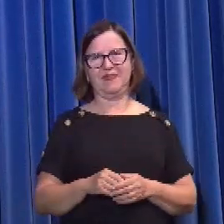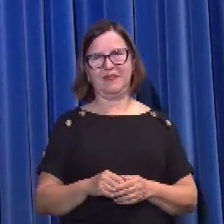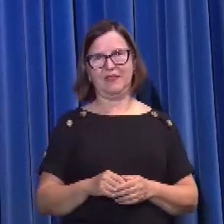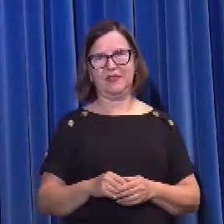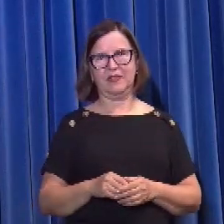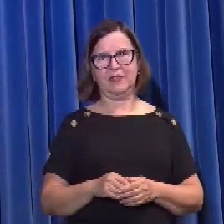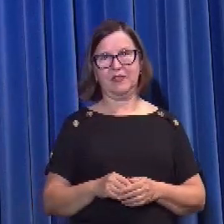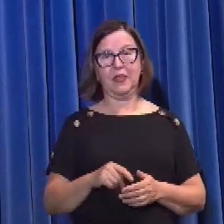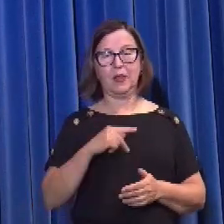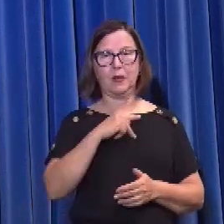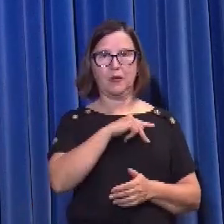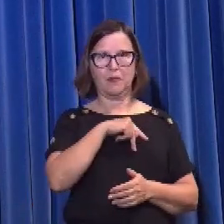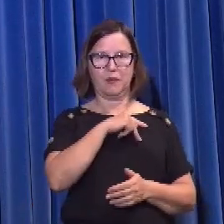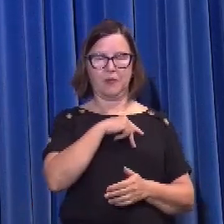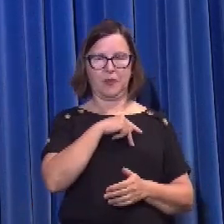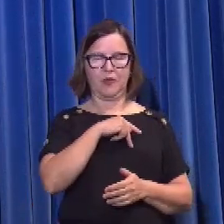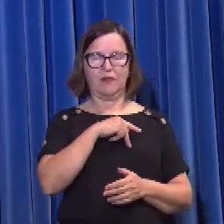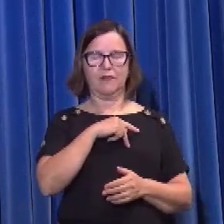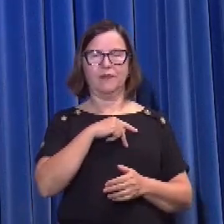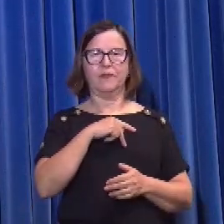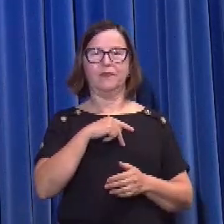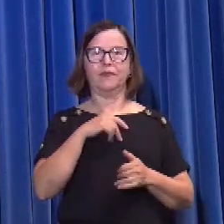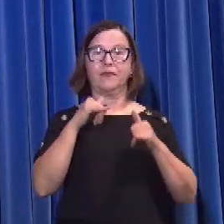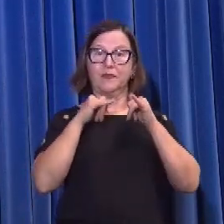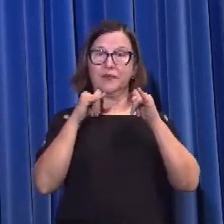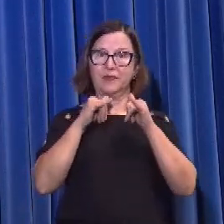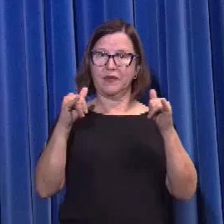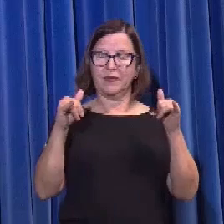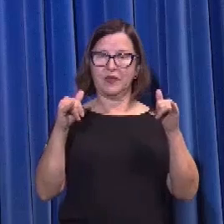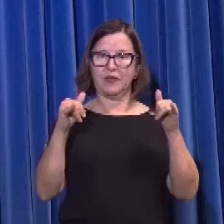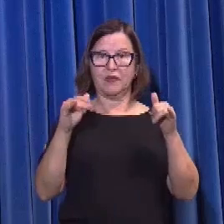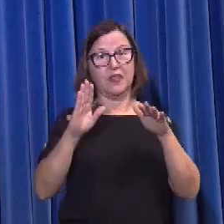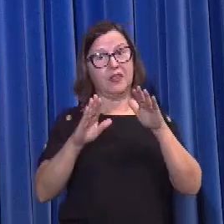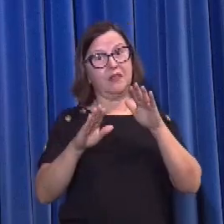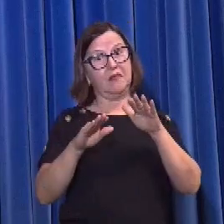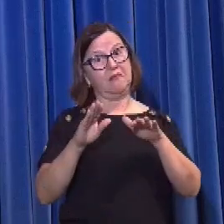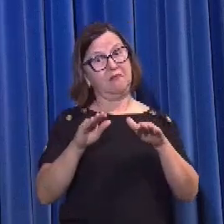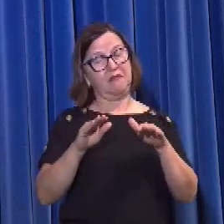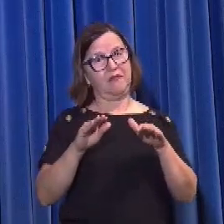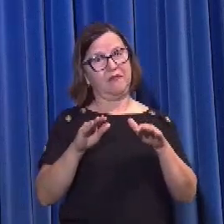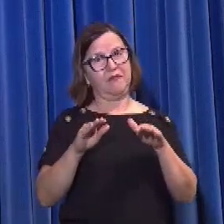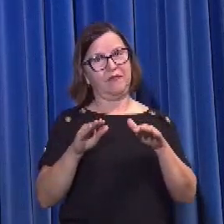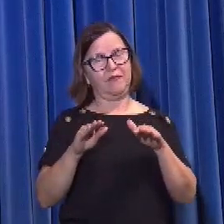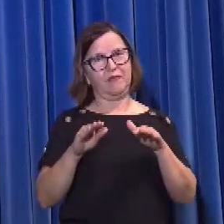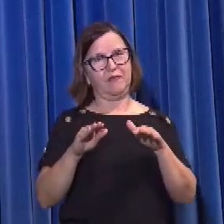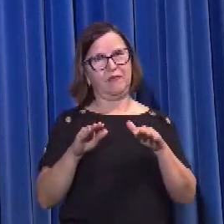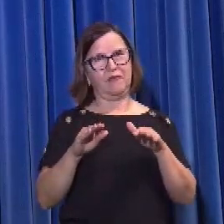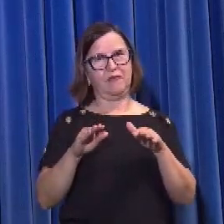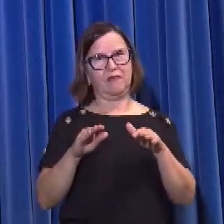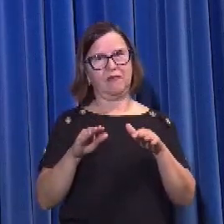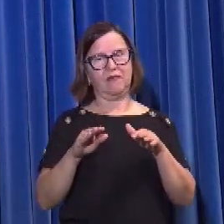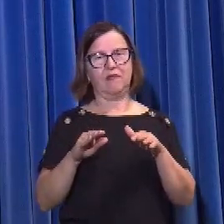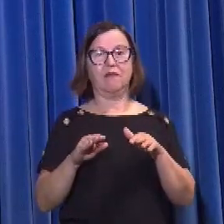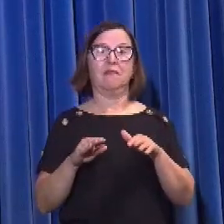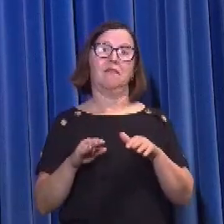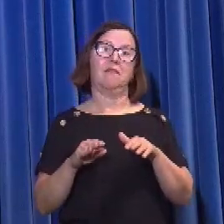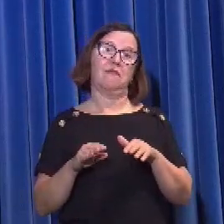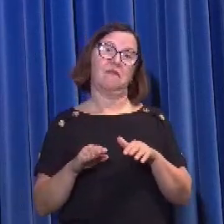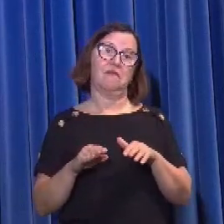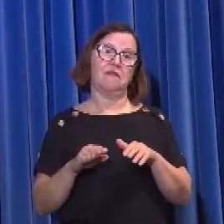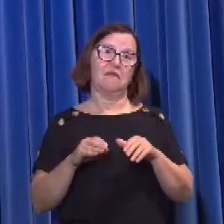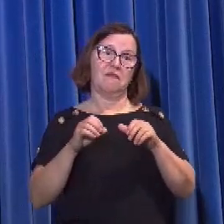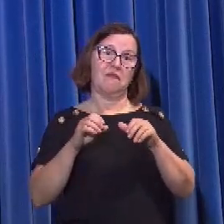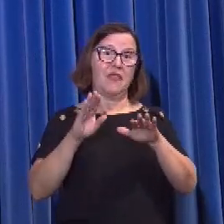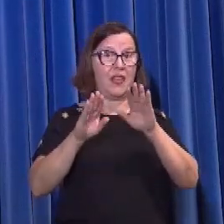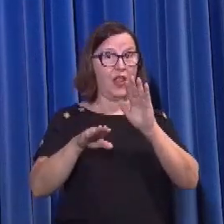O apóstolo Paulo aqui ele não está dizendo que talvez nós sejamos. Pode ser que você passe